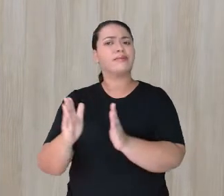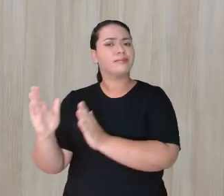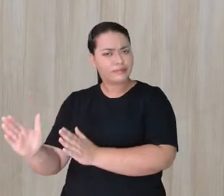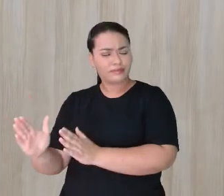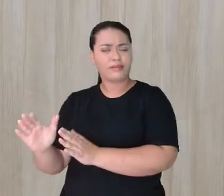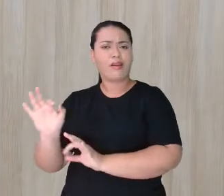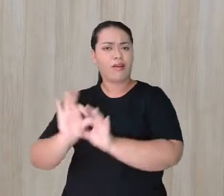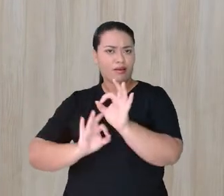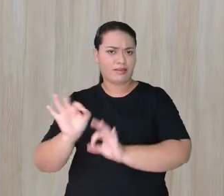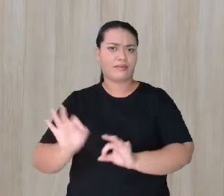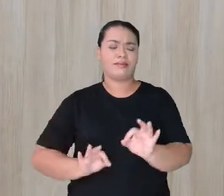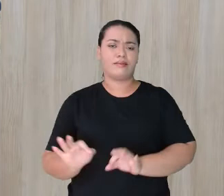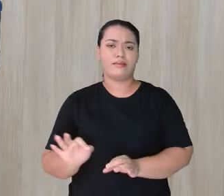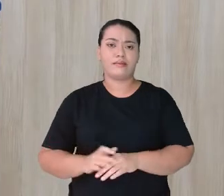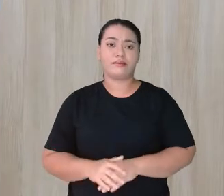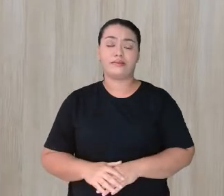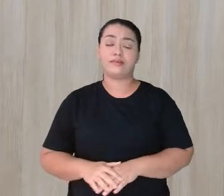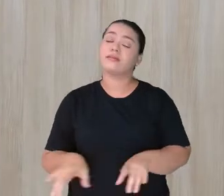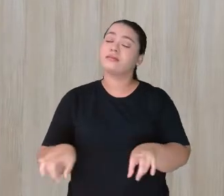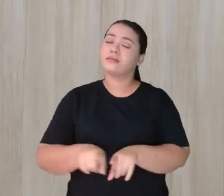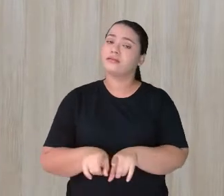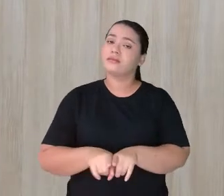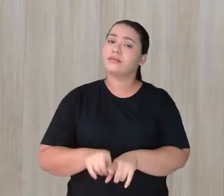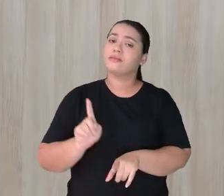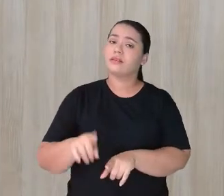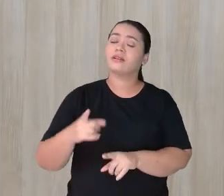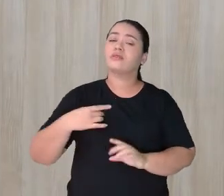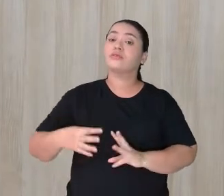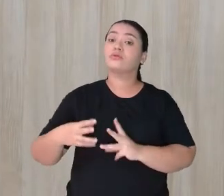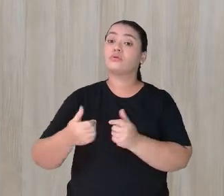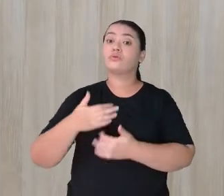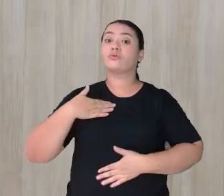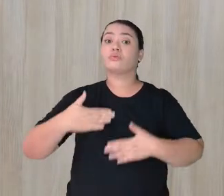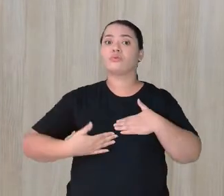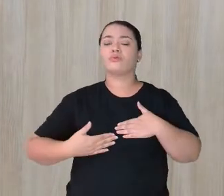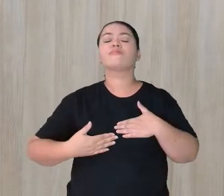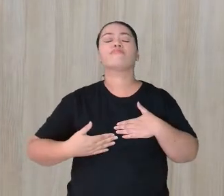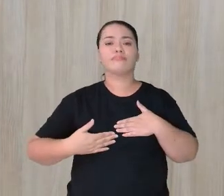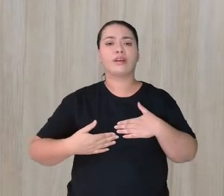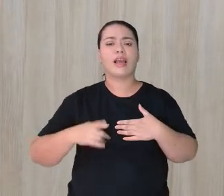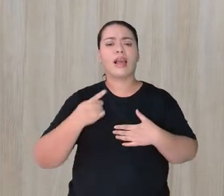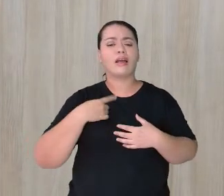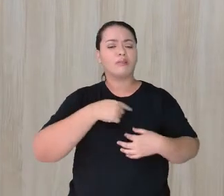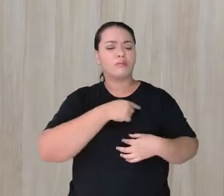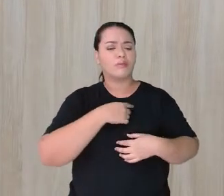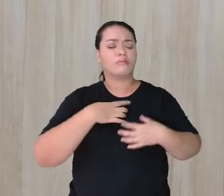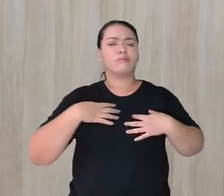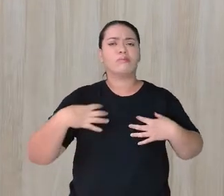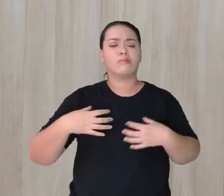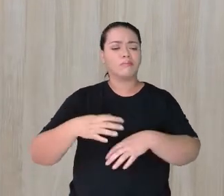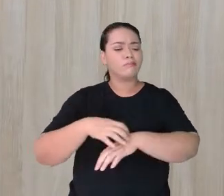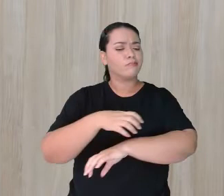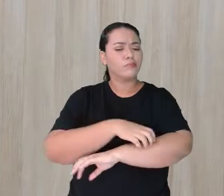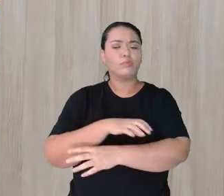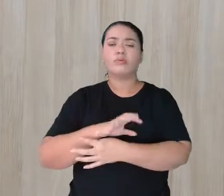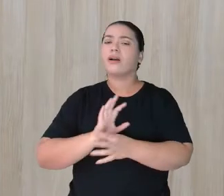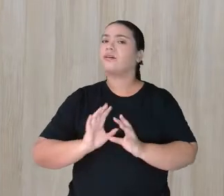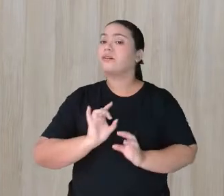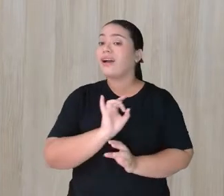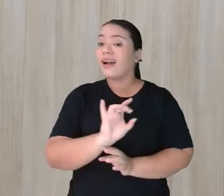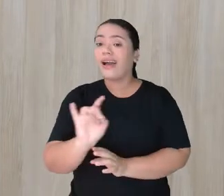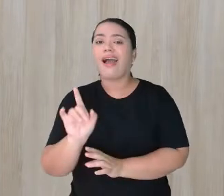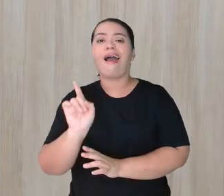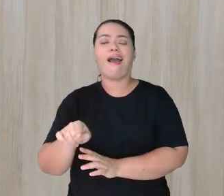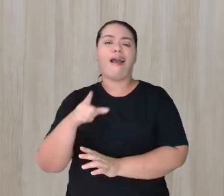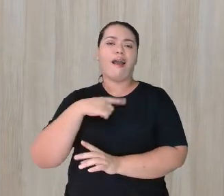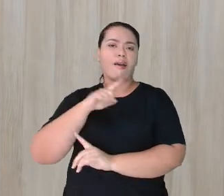também organizada. Então, assim também é todo o nosso corpo, cada órgão, cada tecido tem a sua função, e